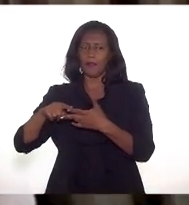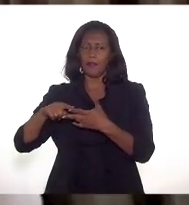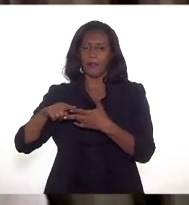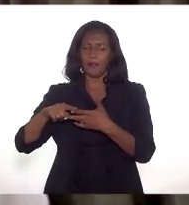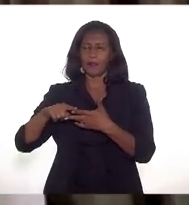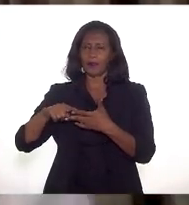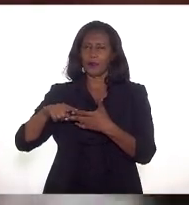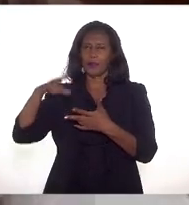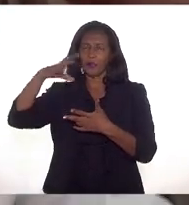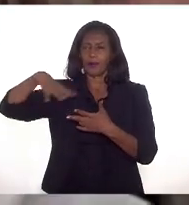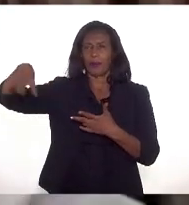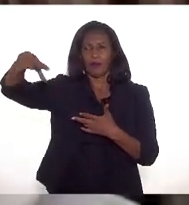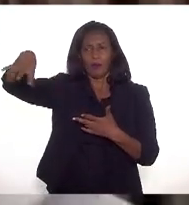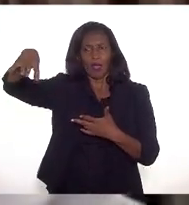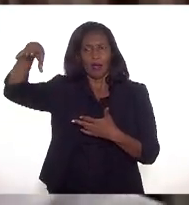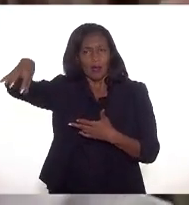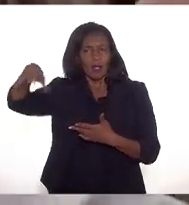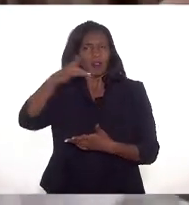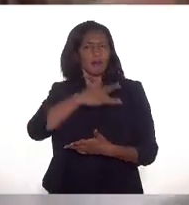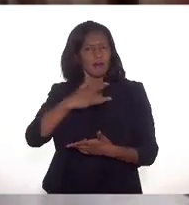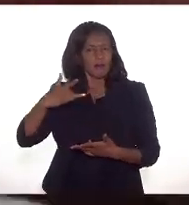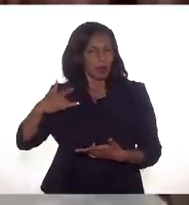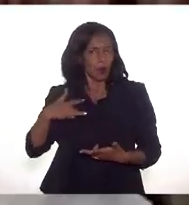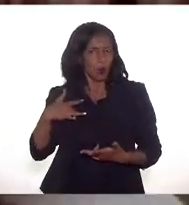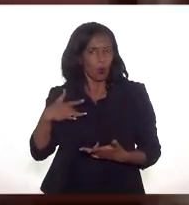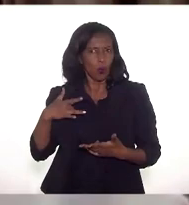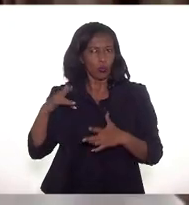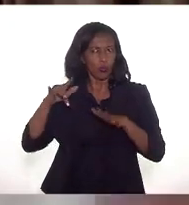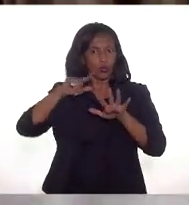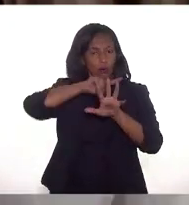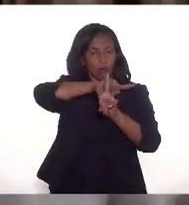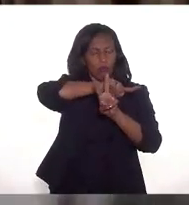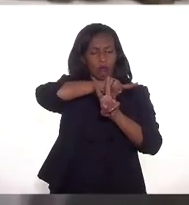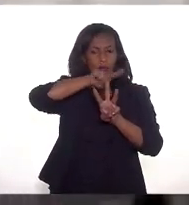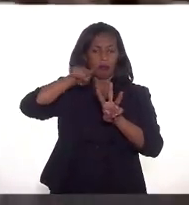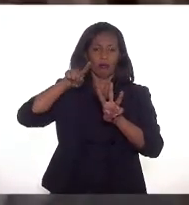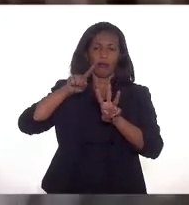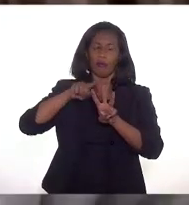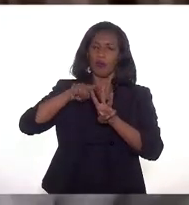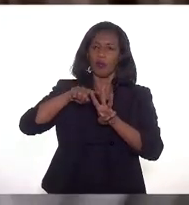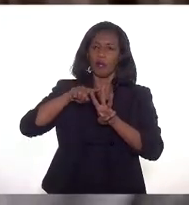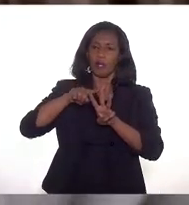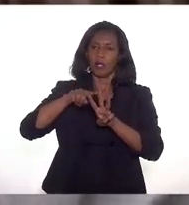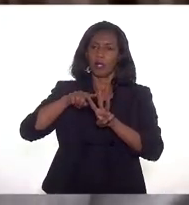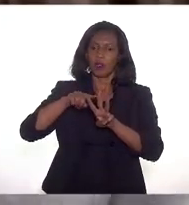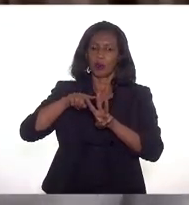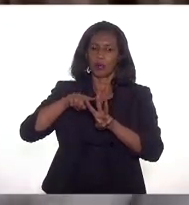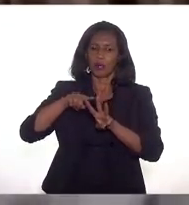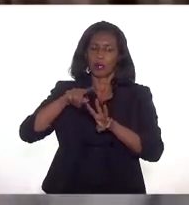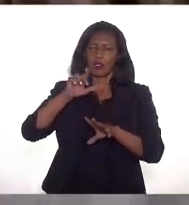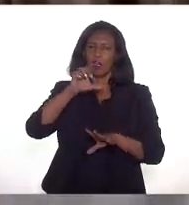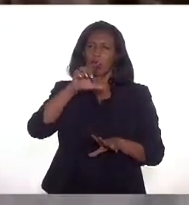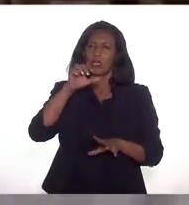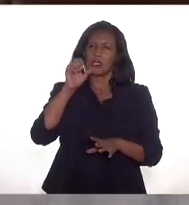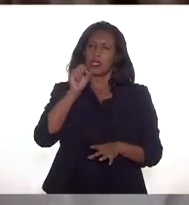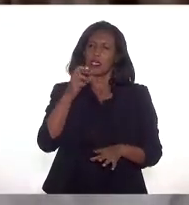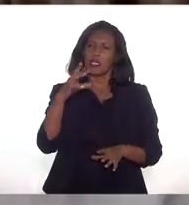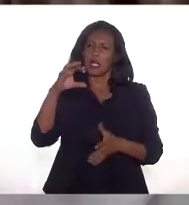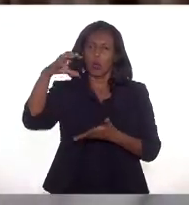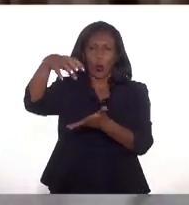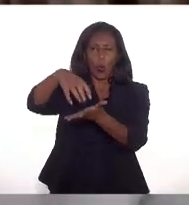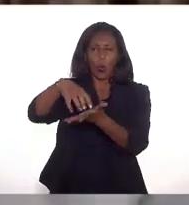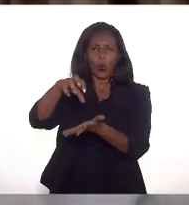na área da saúde, que são esses os três principais... Ah, e do setor cervejeiro, se eu não me engano,